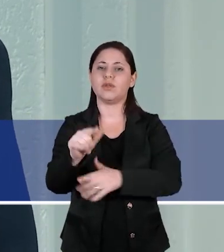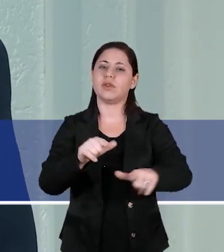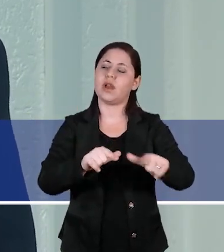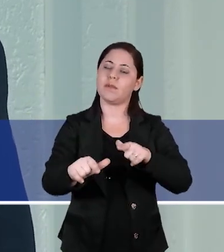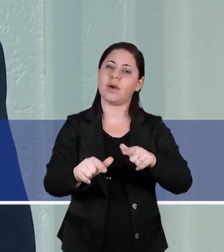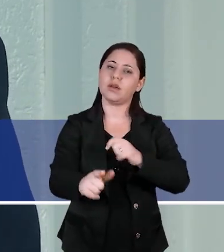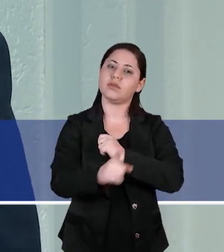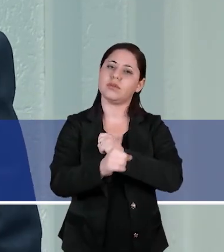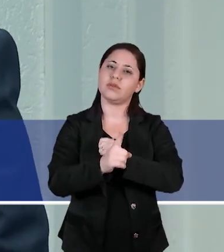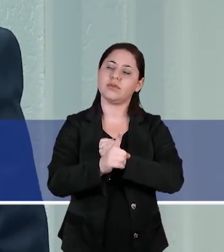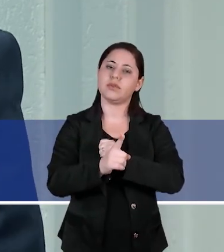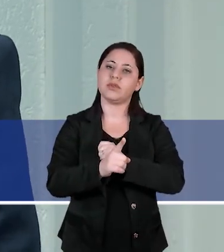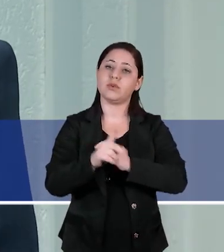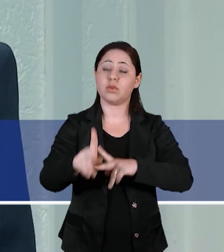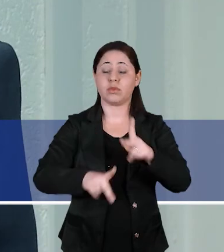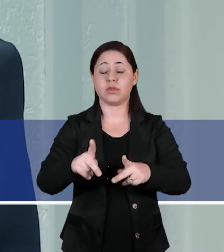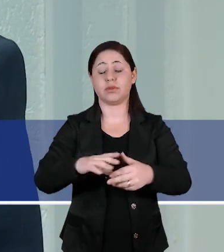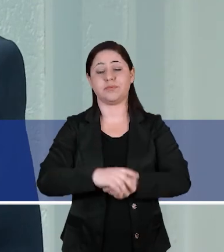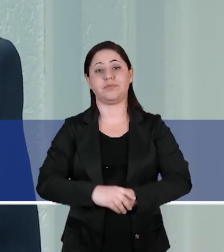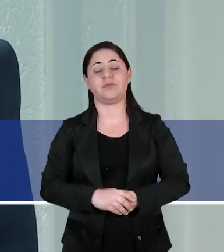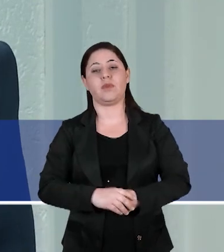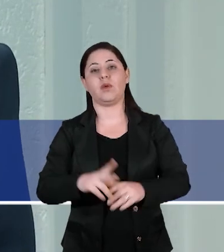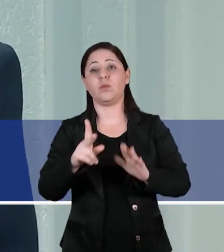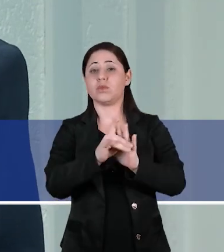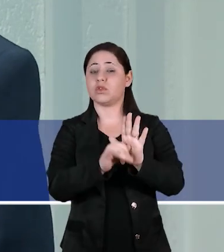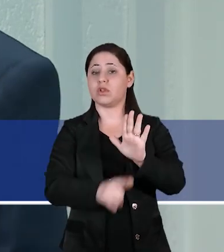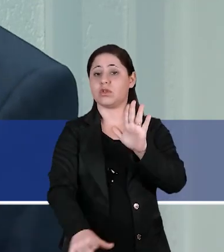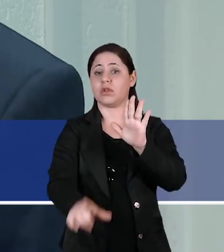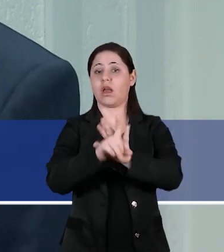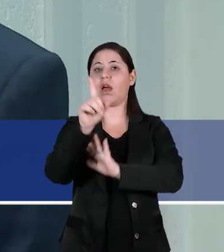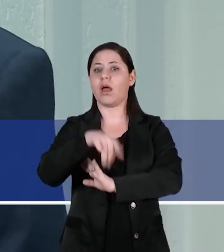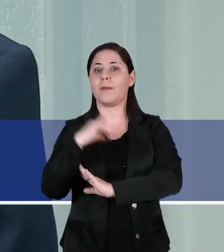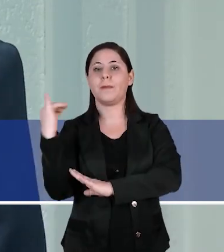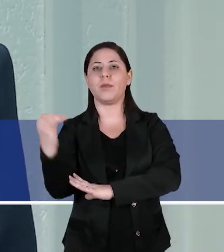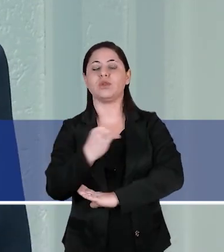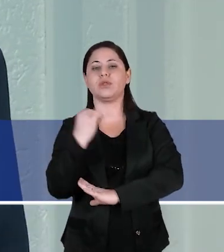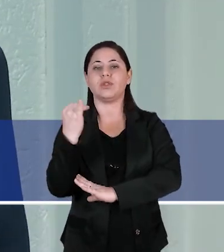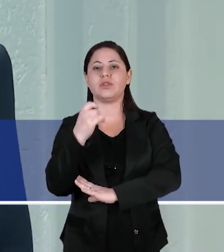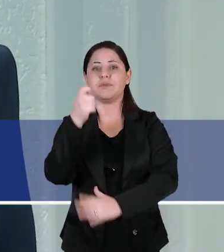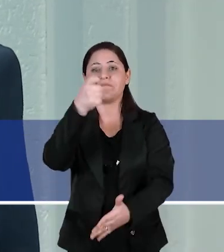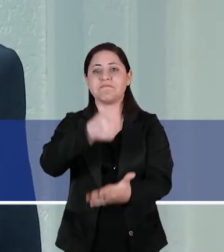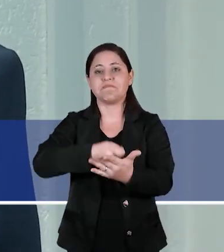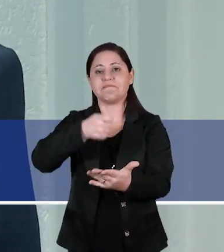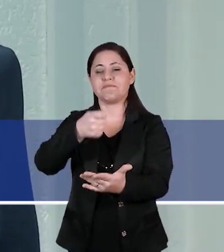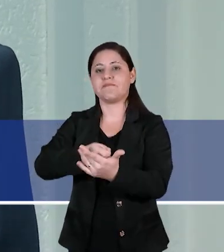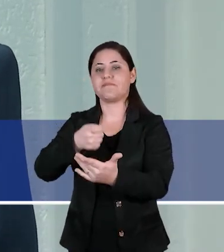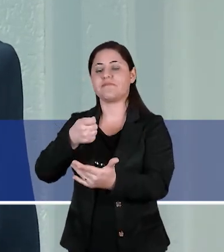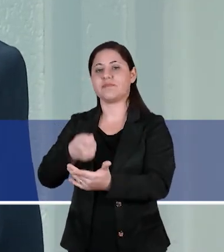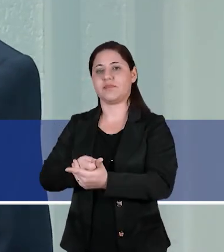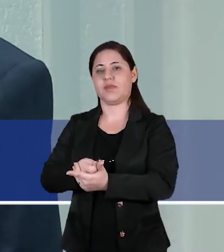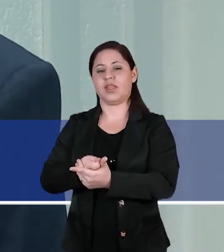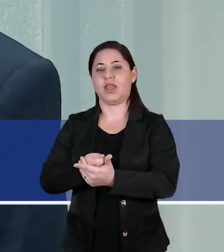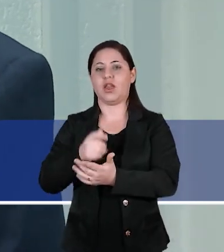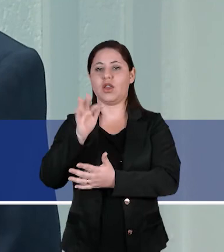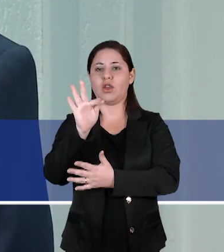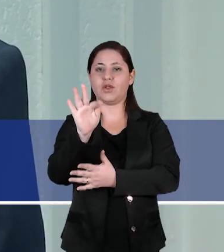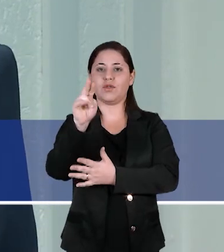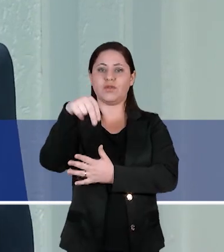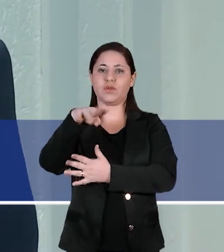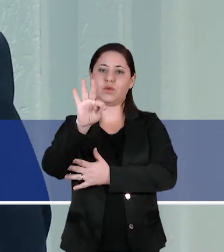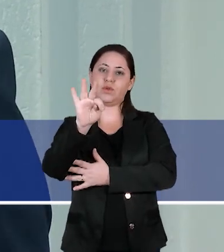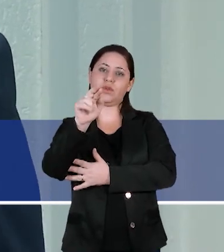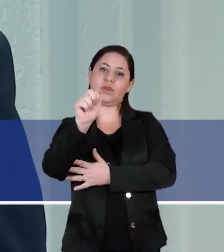à população. Esse projeto de lei ele é fundamental para garantir com que a Fundação Trabalho, a